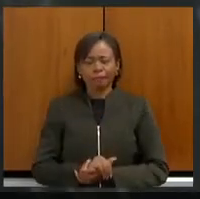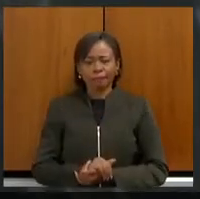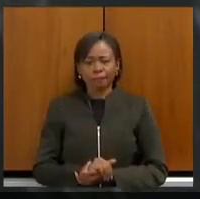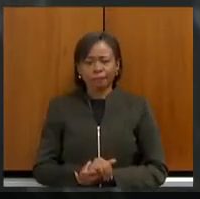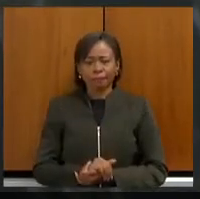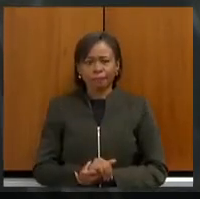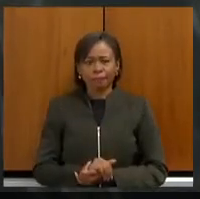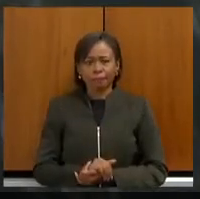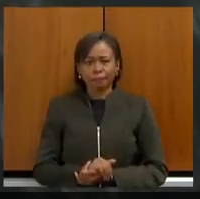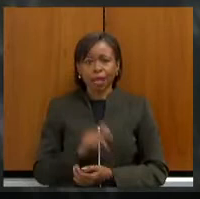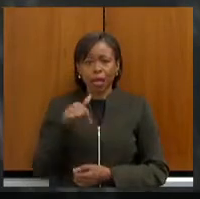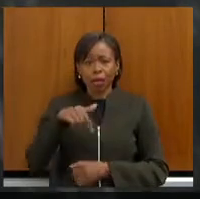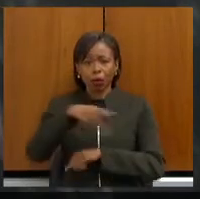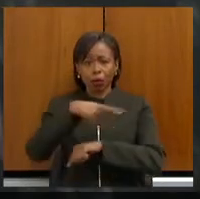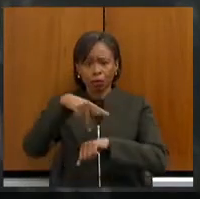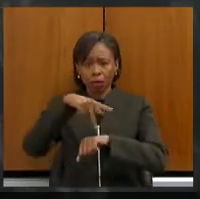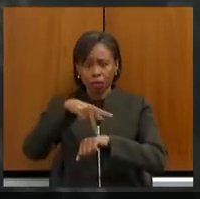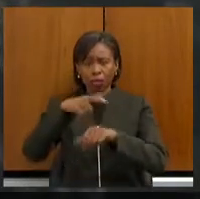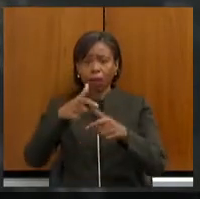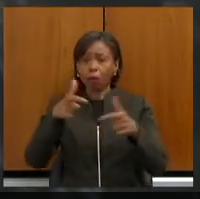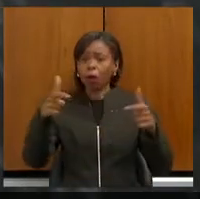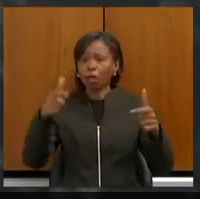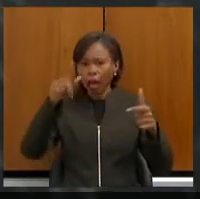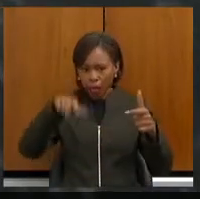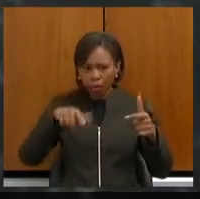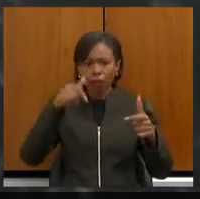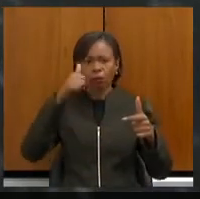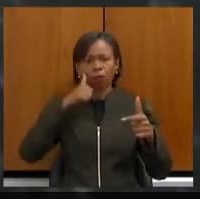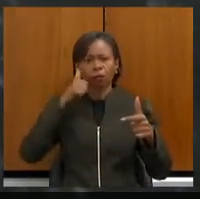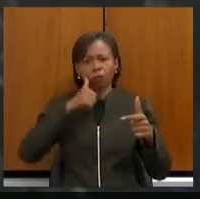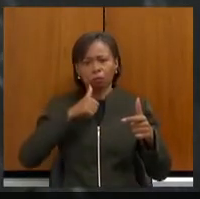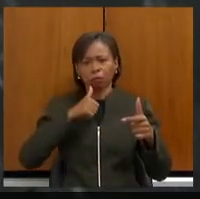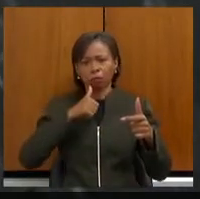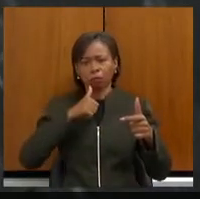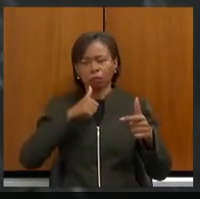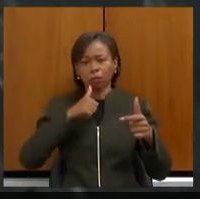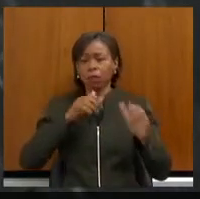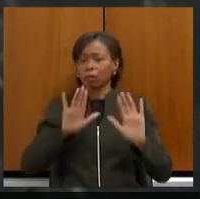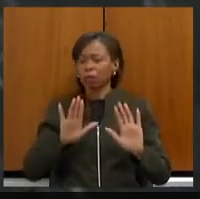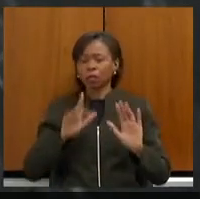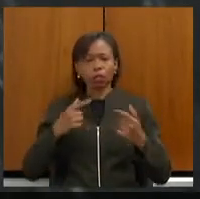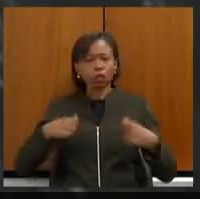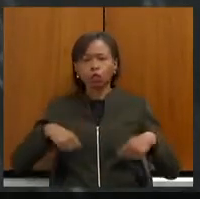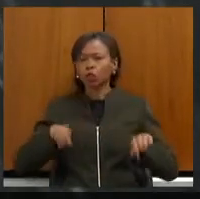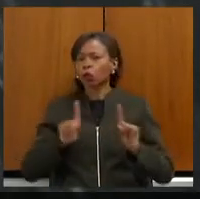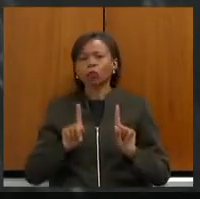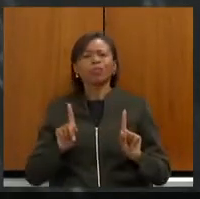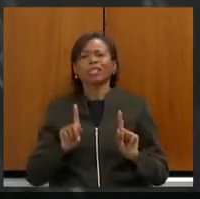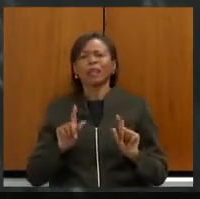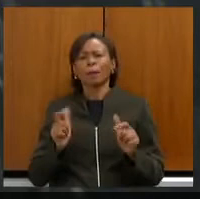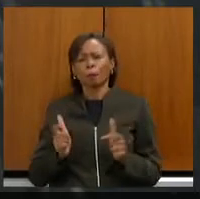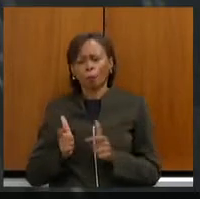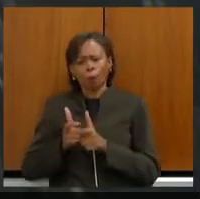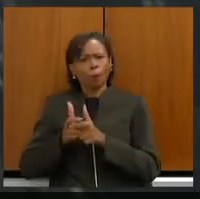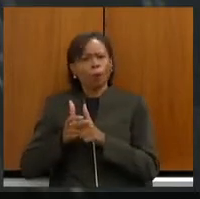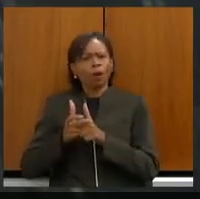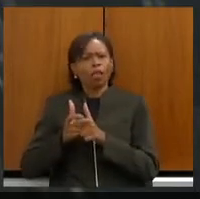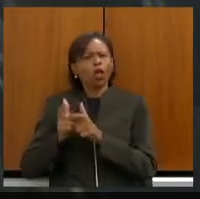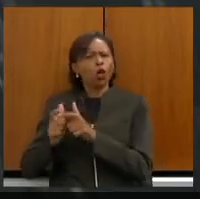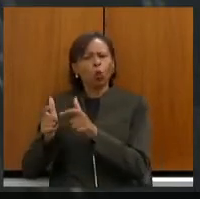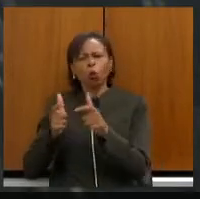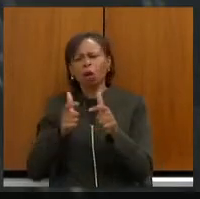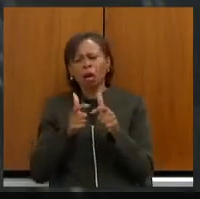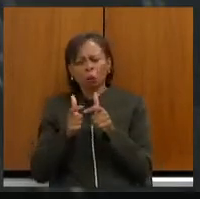em nosso país somos a maioria da população e não devemos ser minoria em